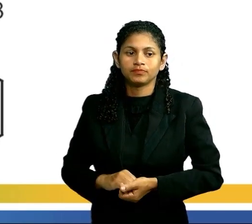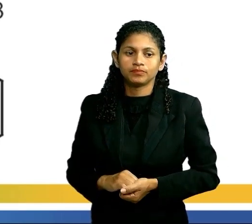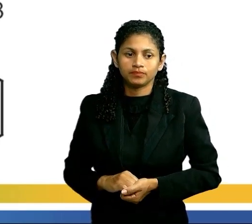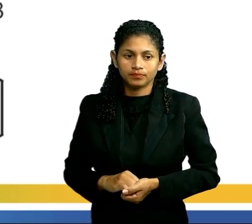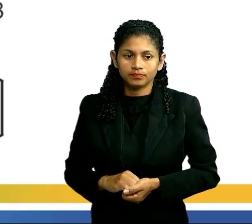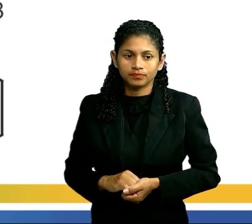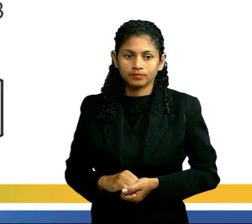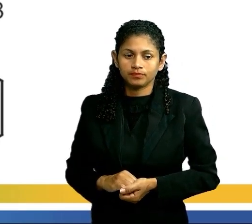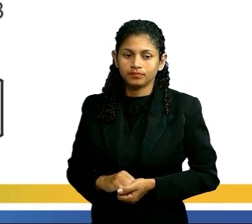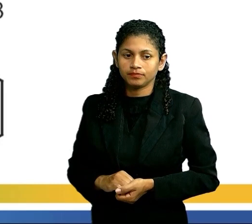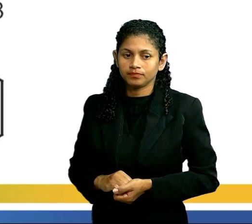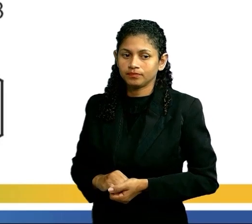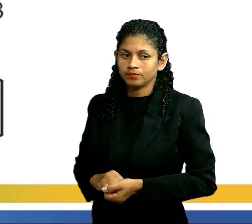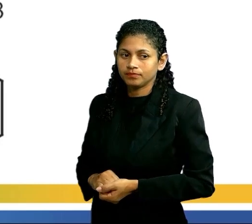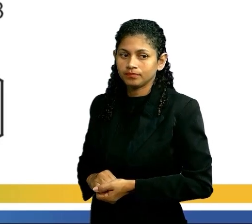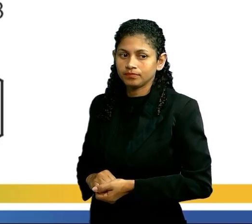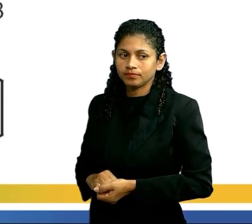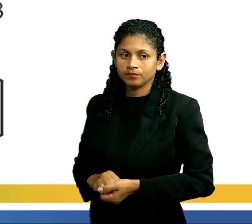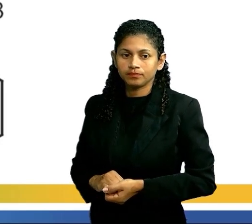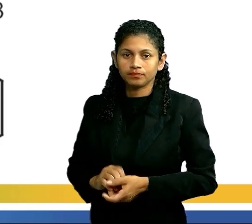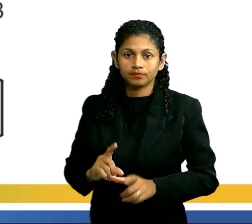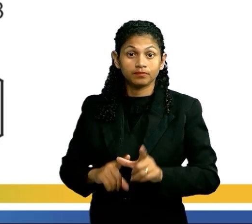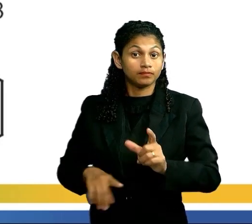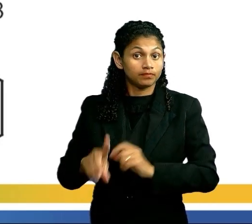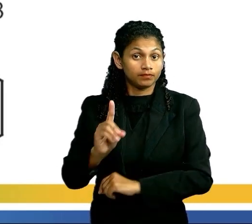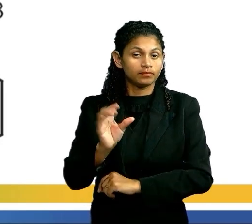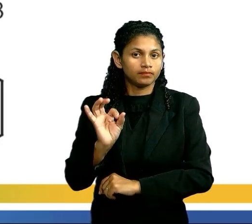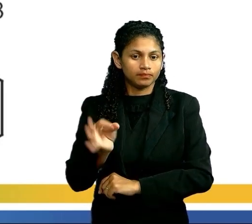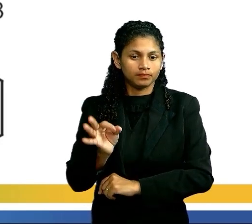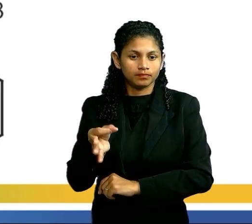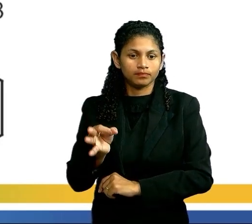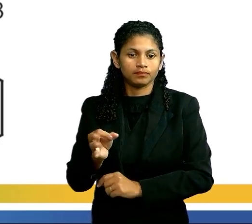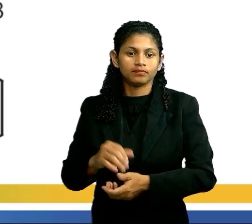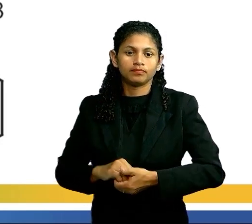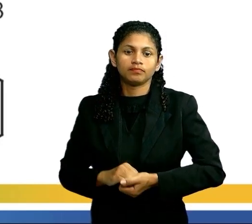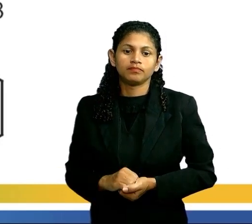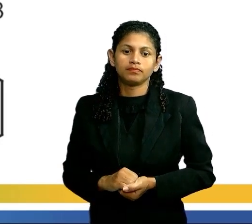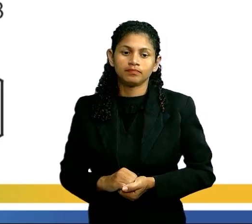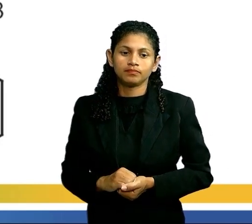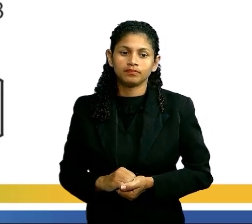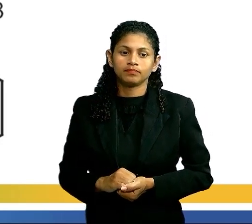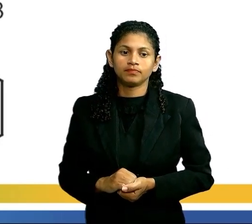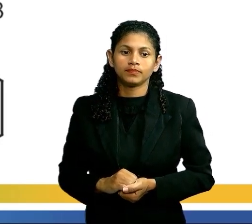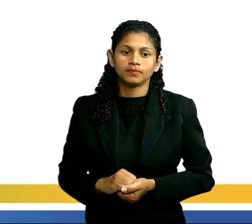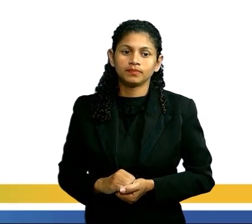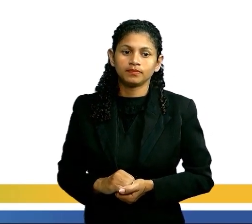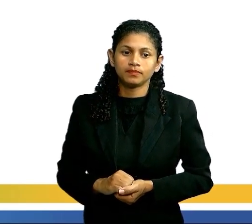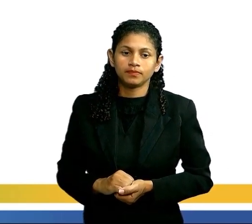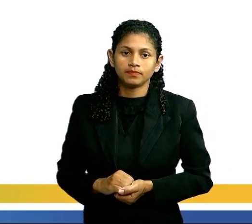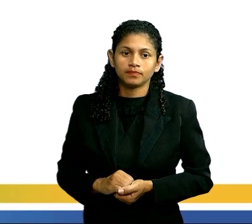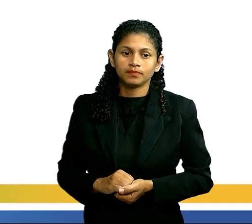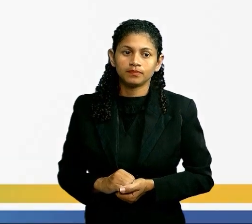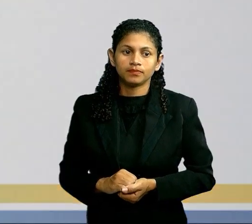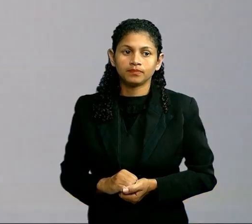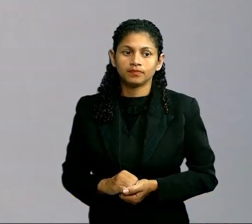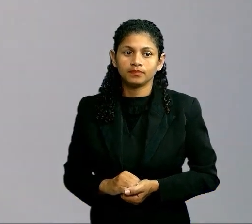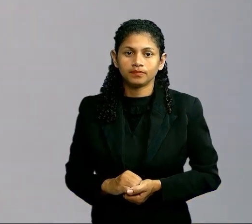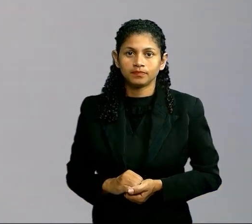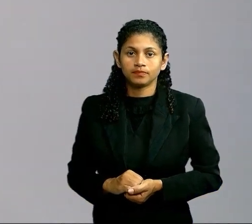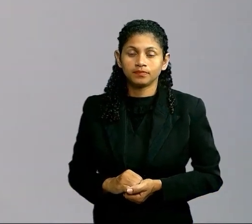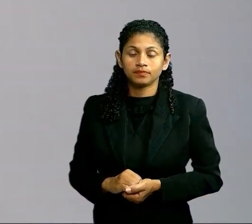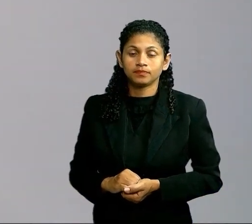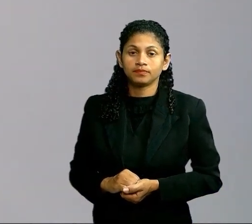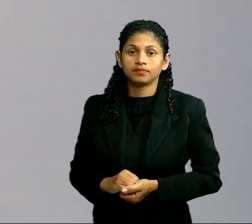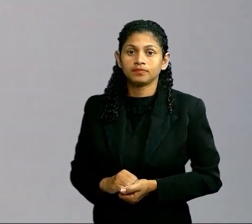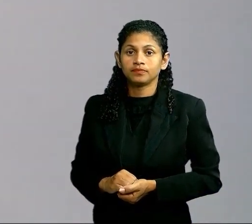porque não é cíclico. Então, por isso que nós ficamos com o gabarito da questão, alternativa D de dado.